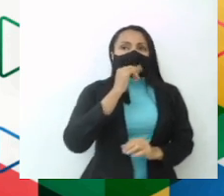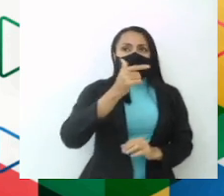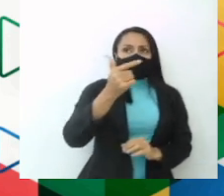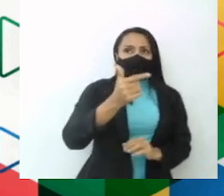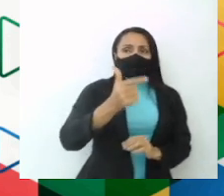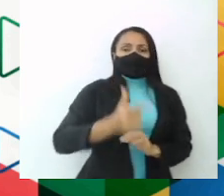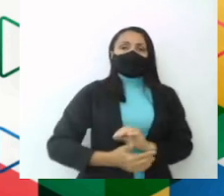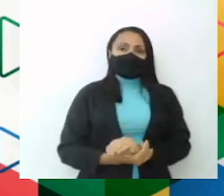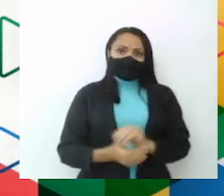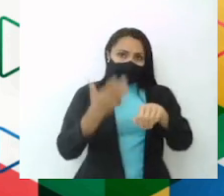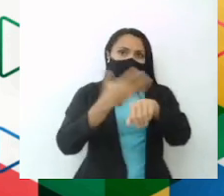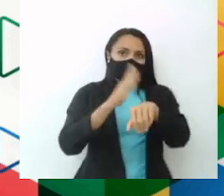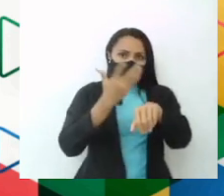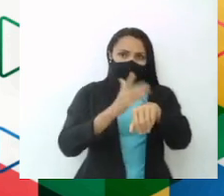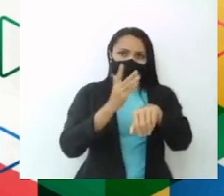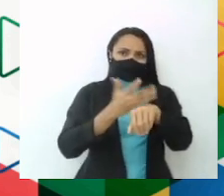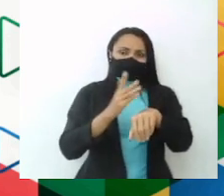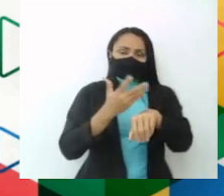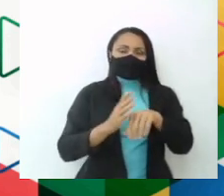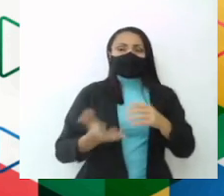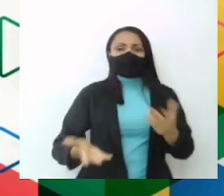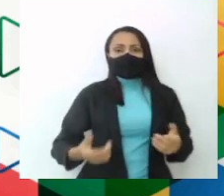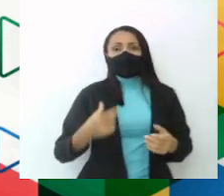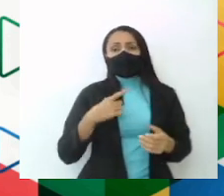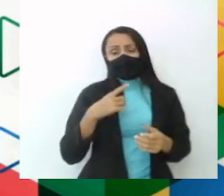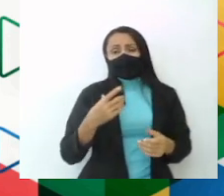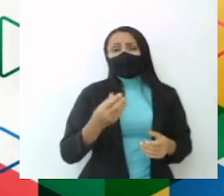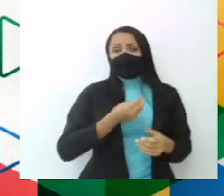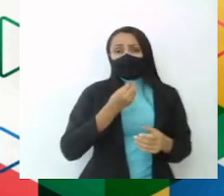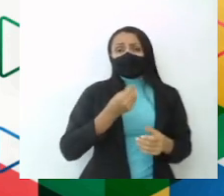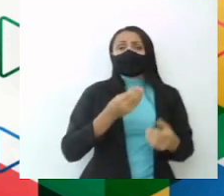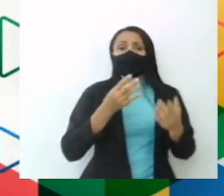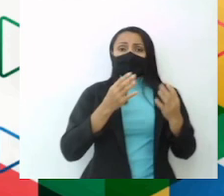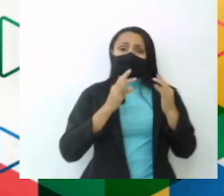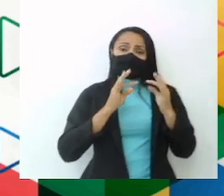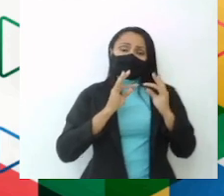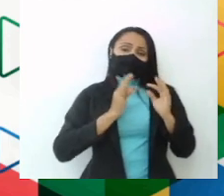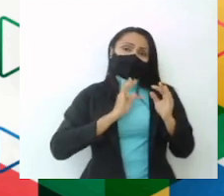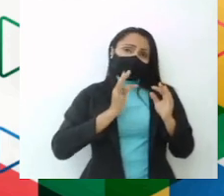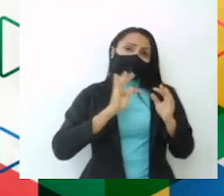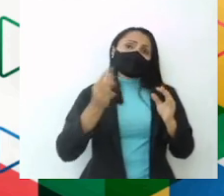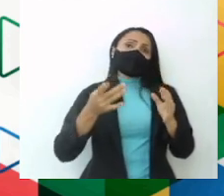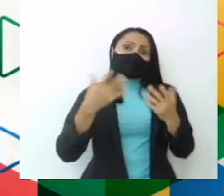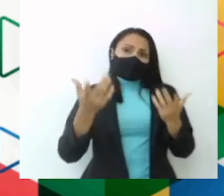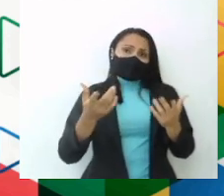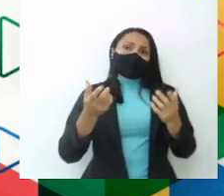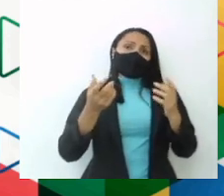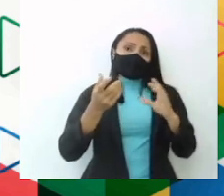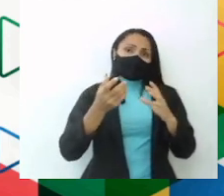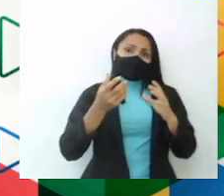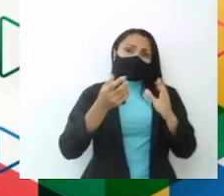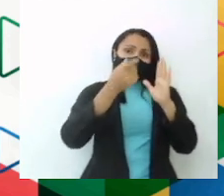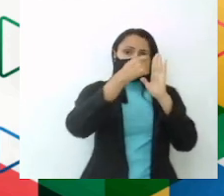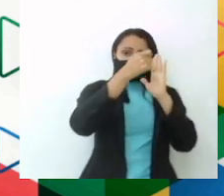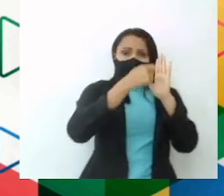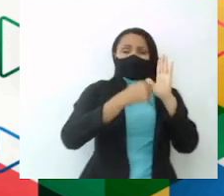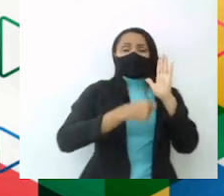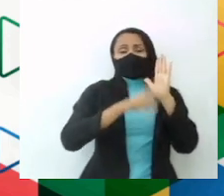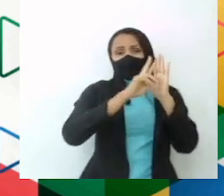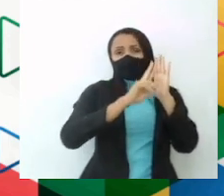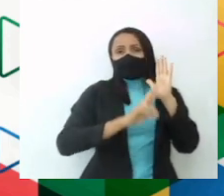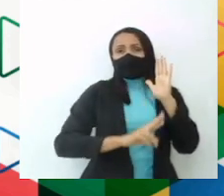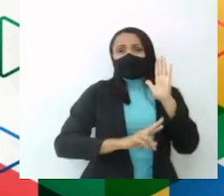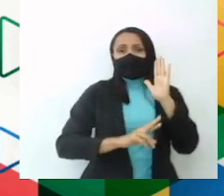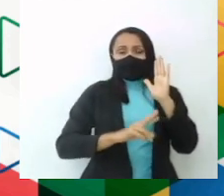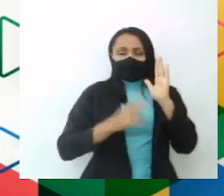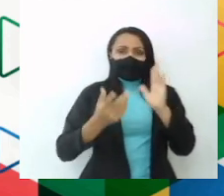craque em regra de 3 simples. Claro que existem outras técnicas para você resolver a regra de 3 simples. Uma delas